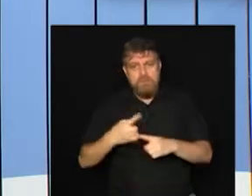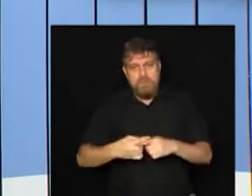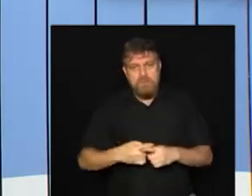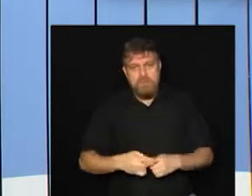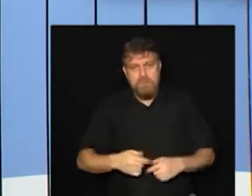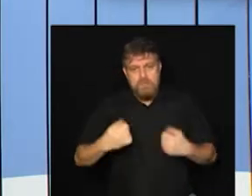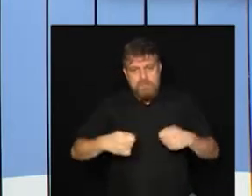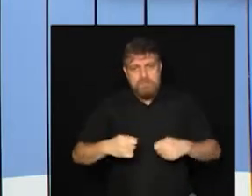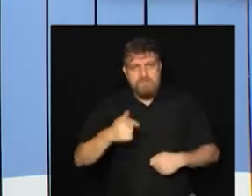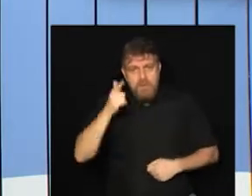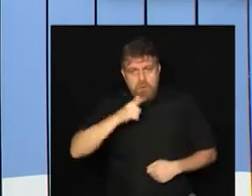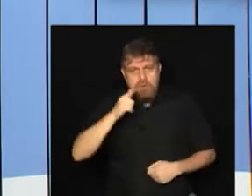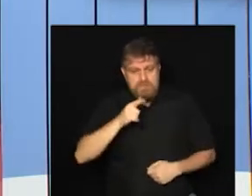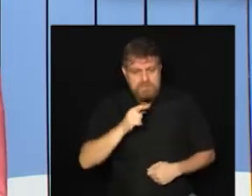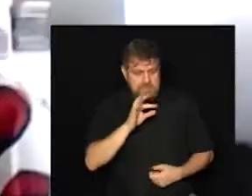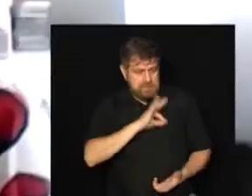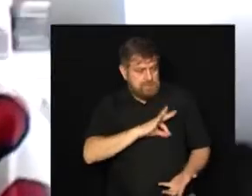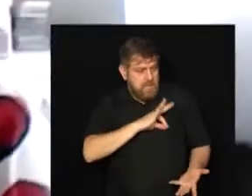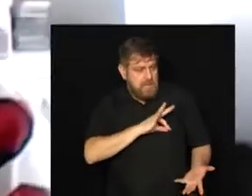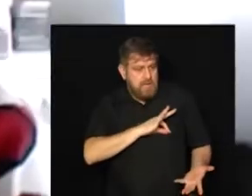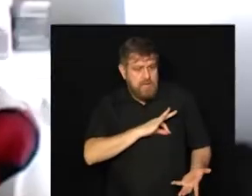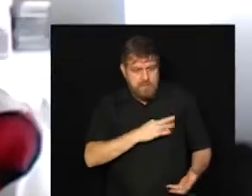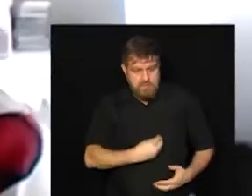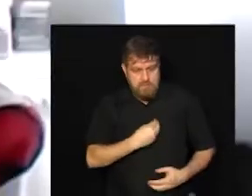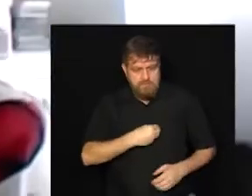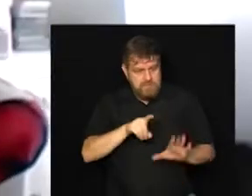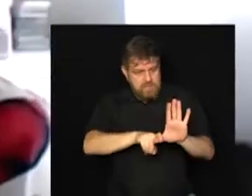têm que continuar essa conquista da independência, né?